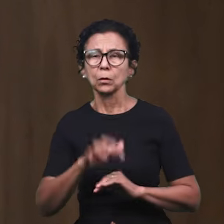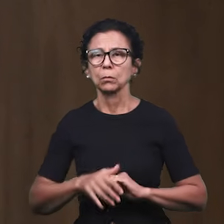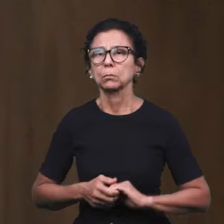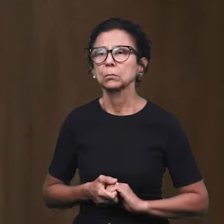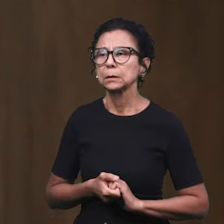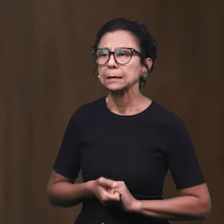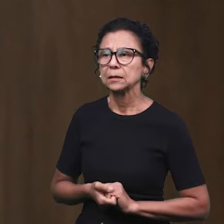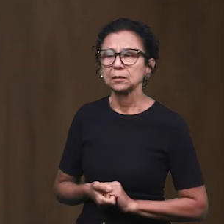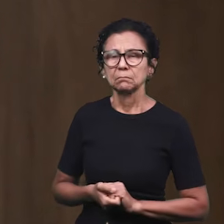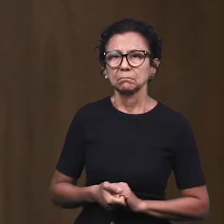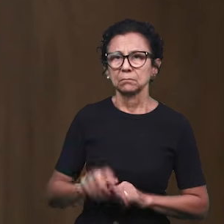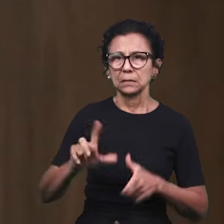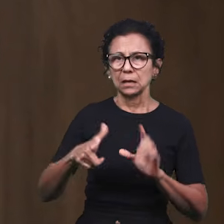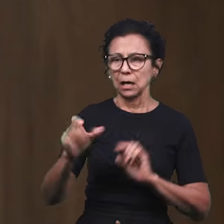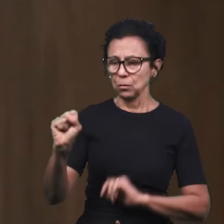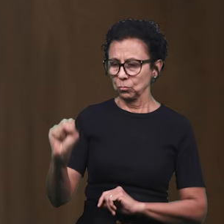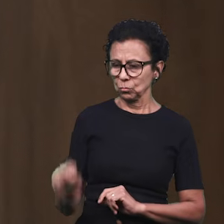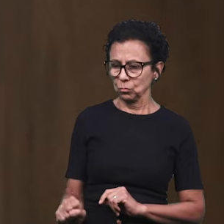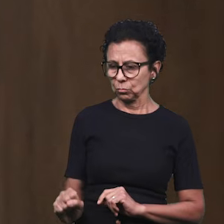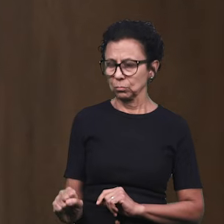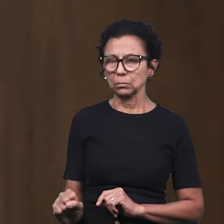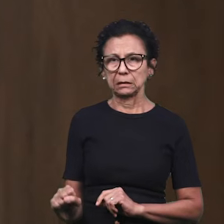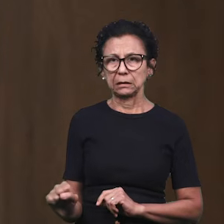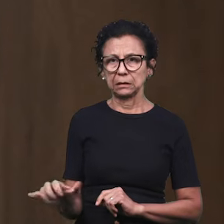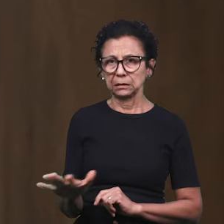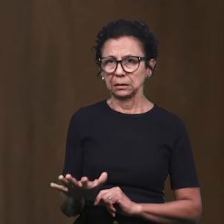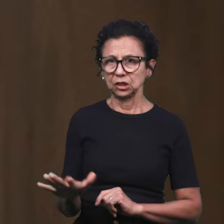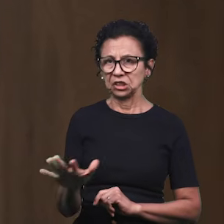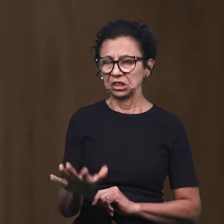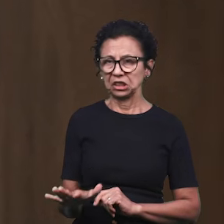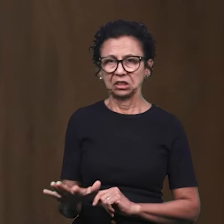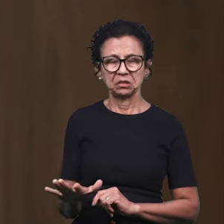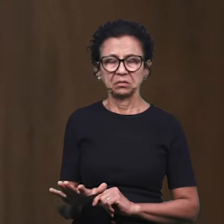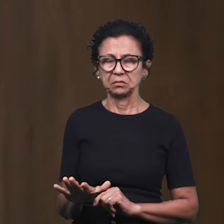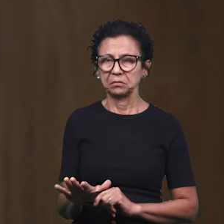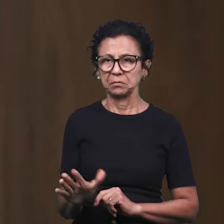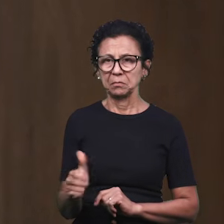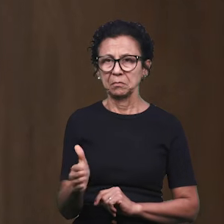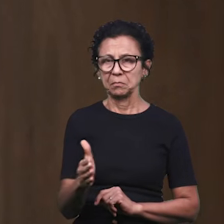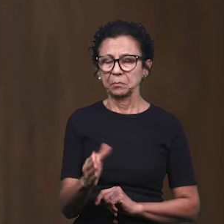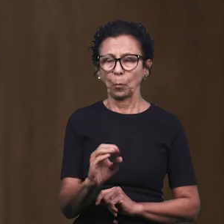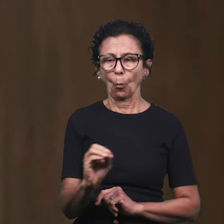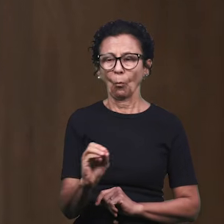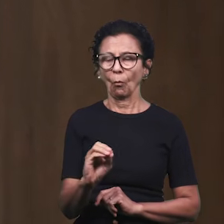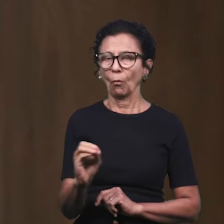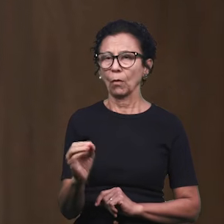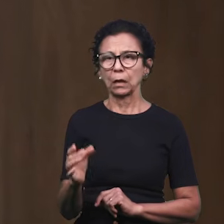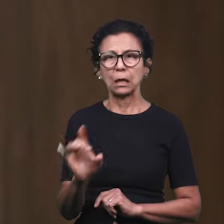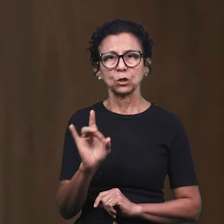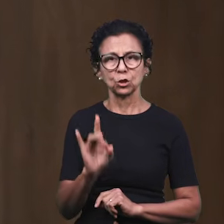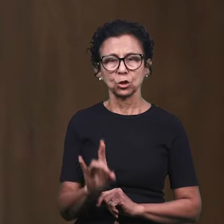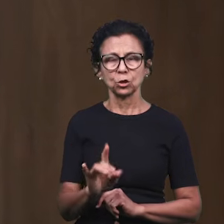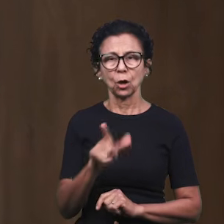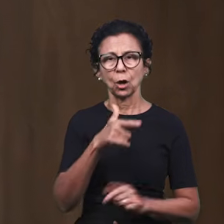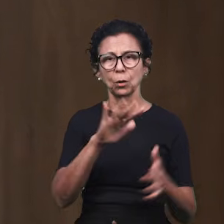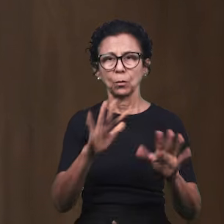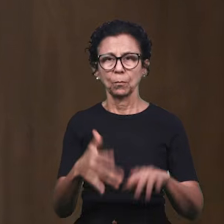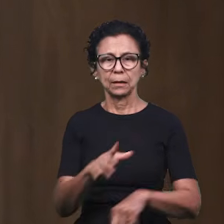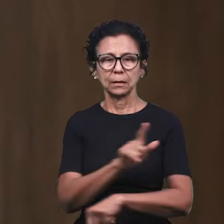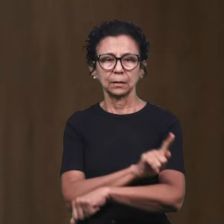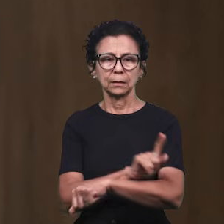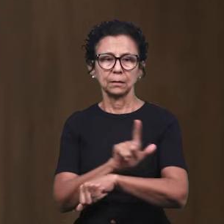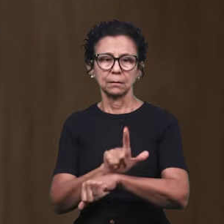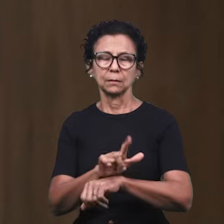de Israel não tinha peixe, né? Isso. Todo peixe vinha do Mar da Galileia. Pastor